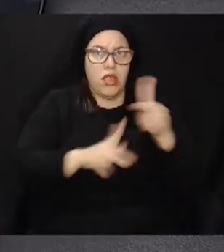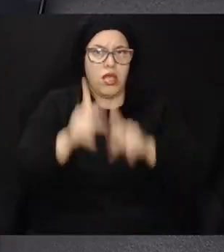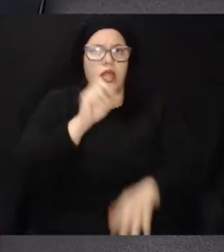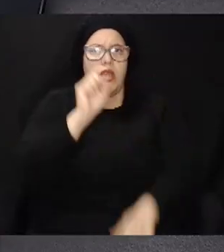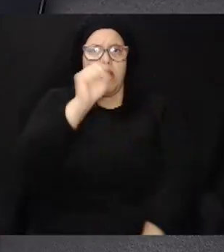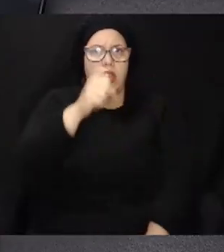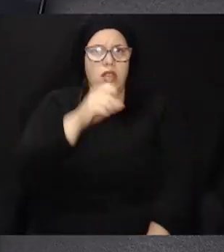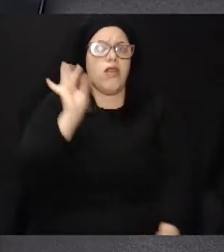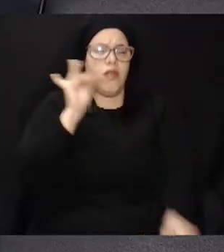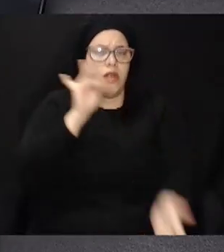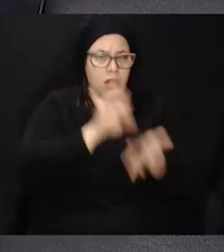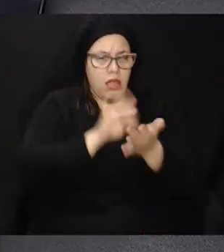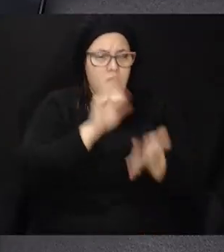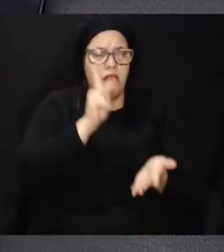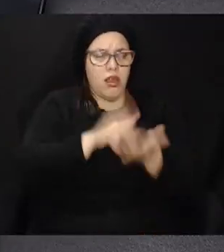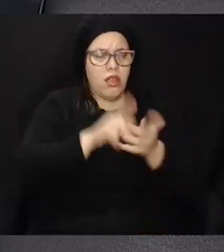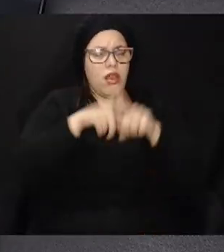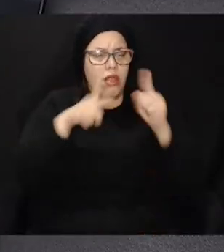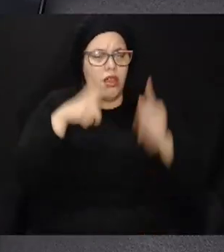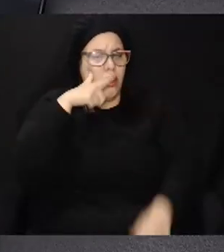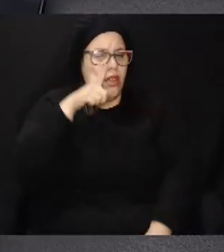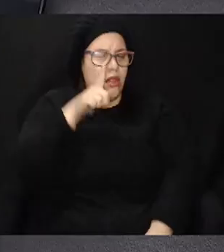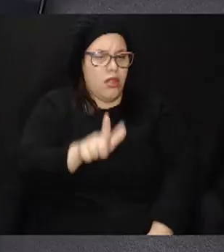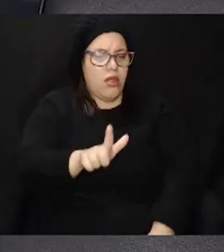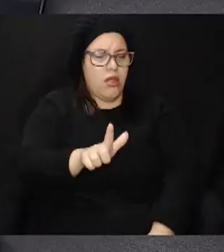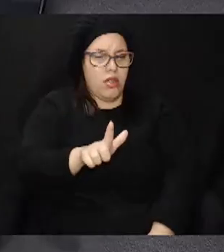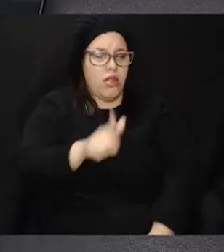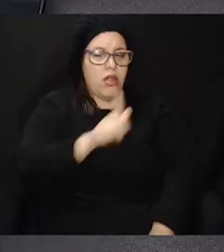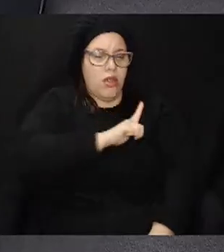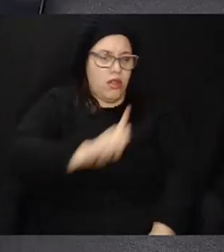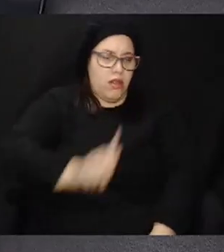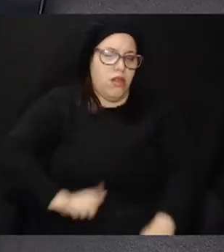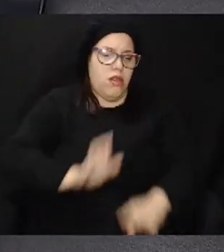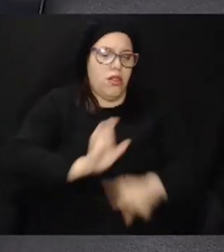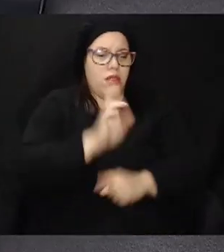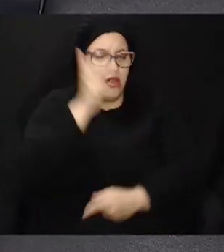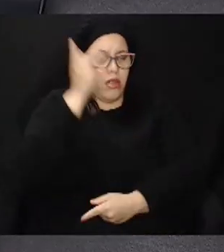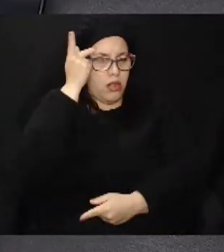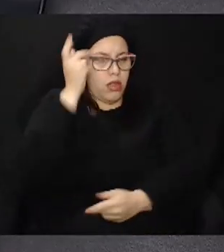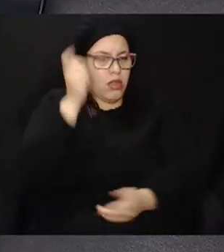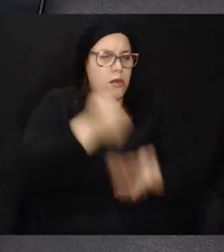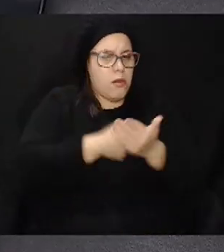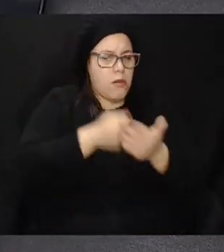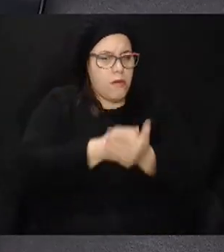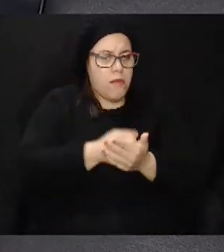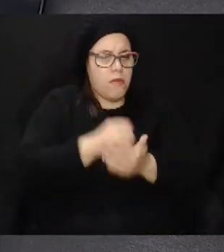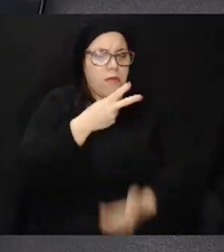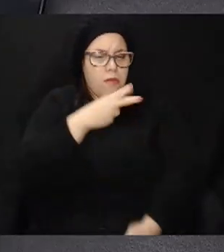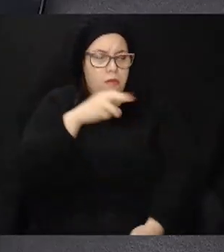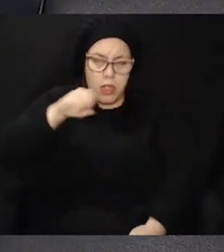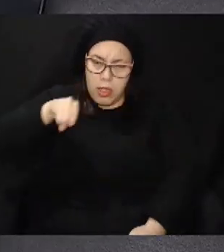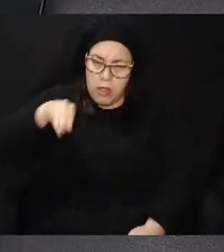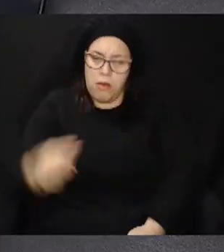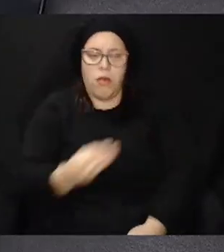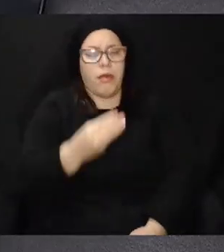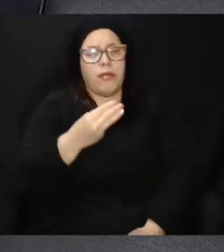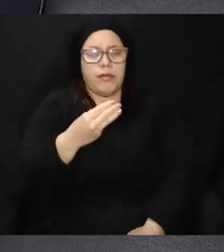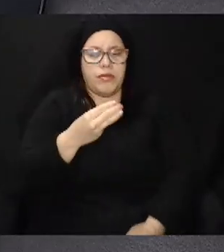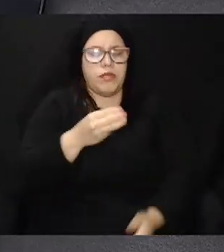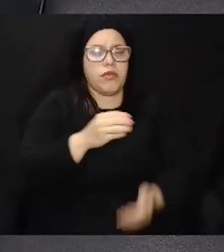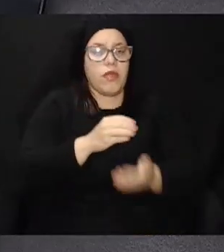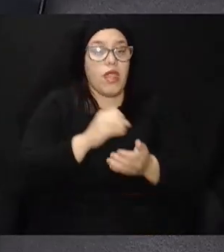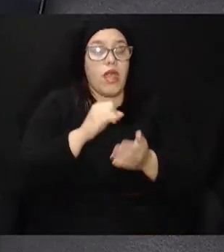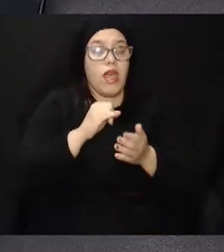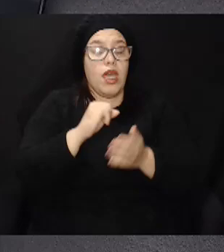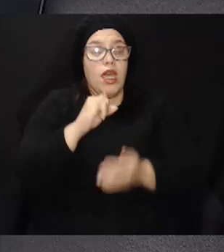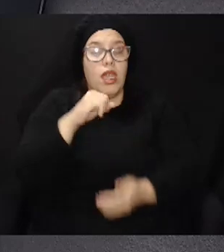realidade. Mas nós conseguimos que o governo do estado empenhasse quase 20 milhões para poder indenizar essas pessoas, para